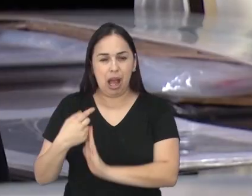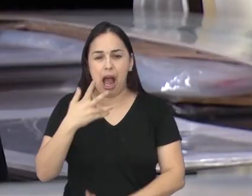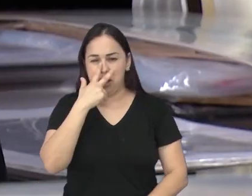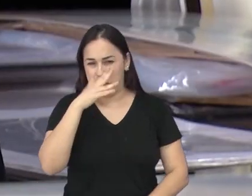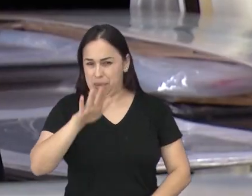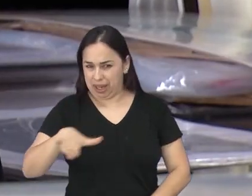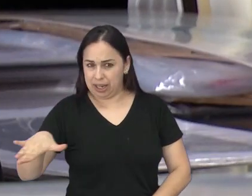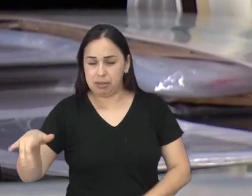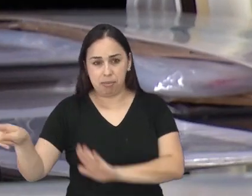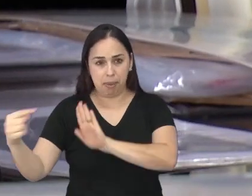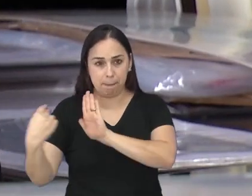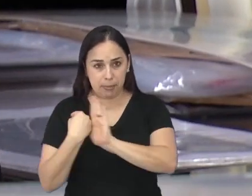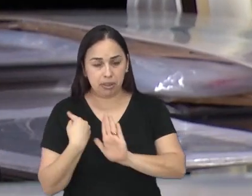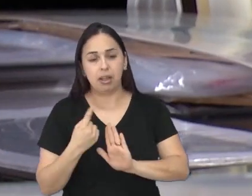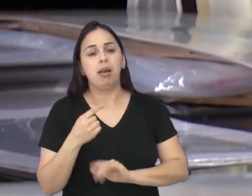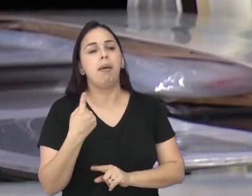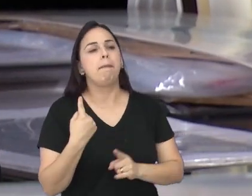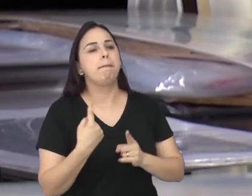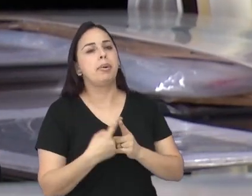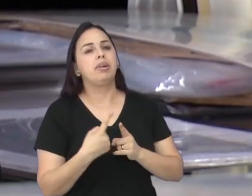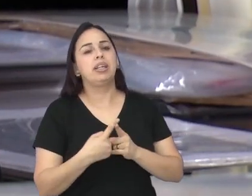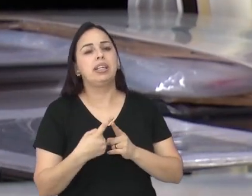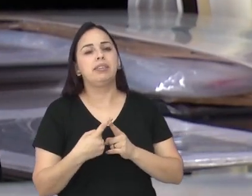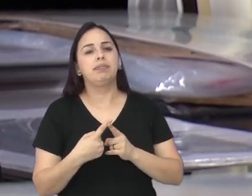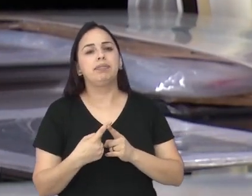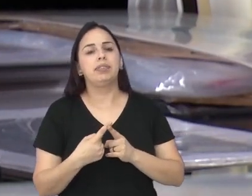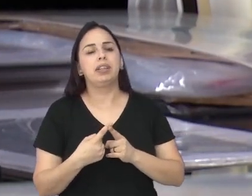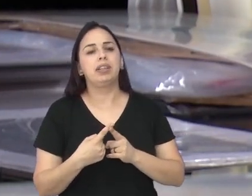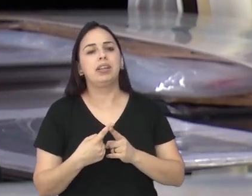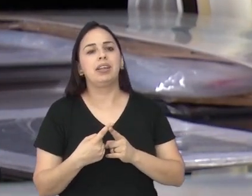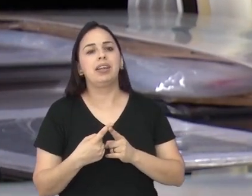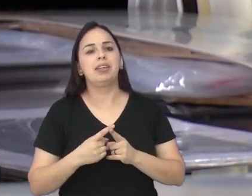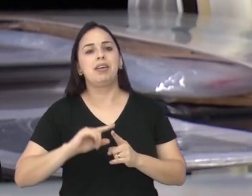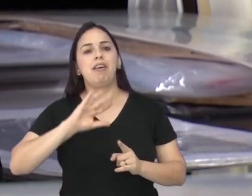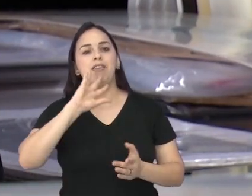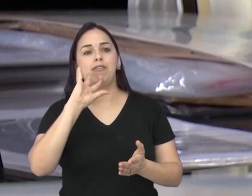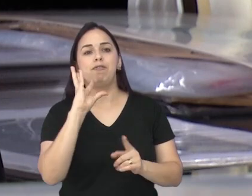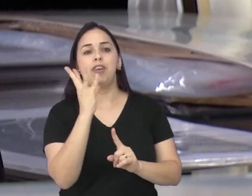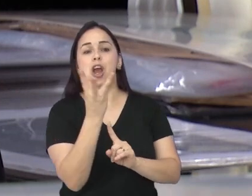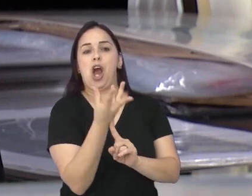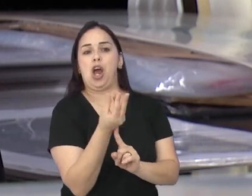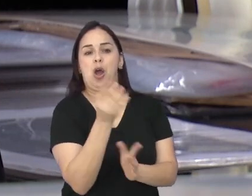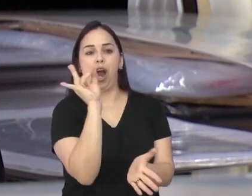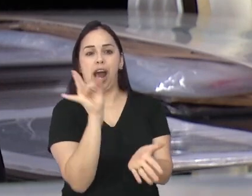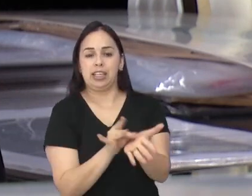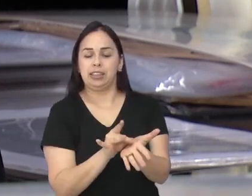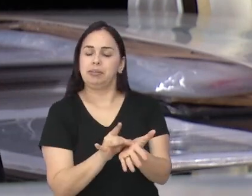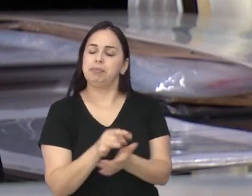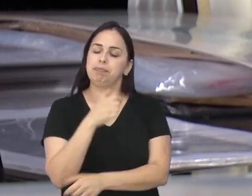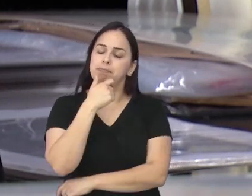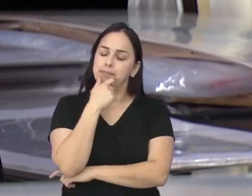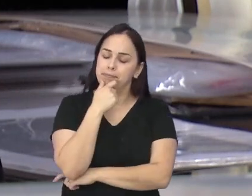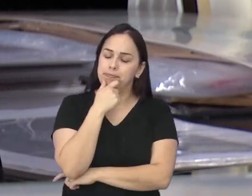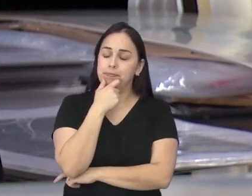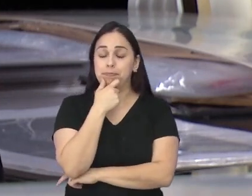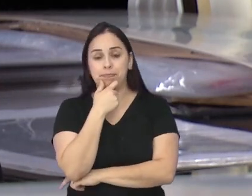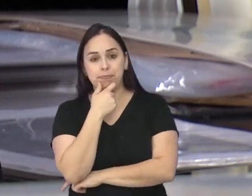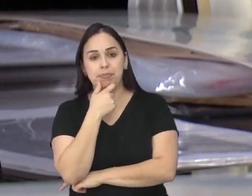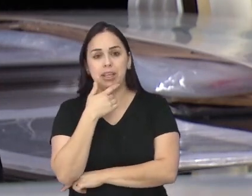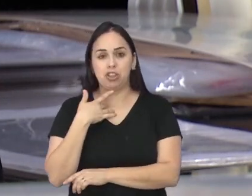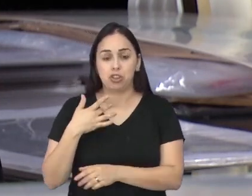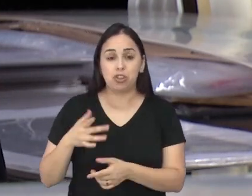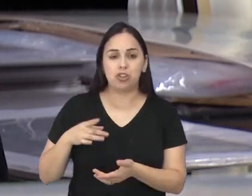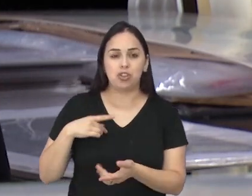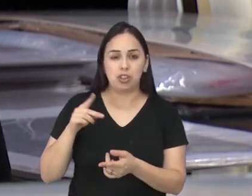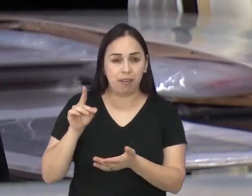me perguntou assim, por que você virou artista, né? E aí eu disse para ele, olha, na verdade, a